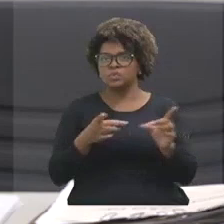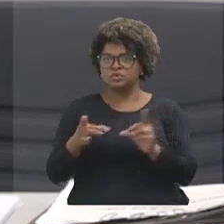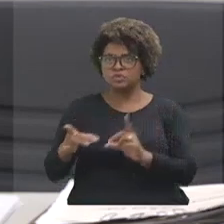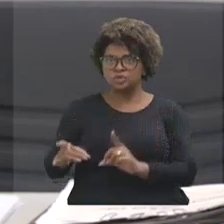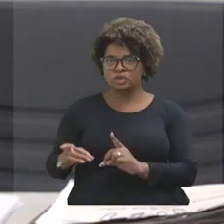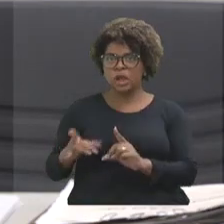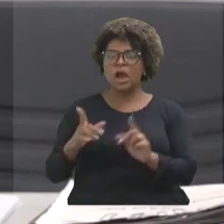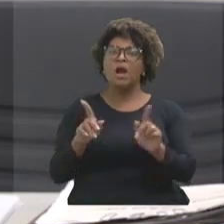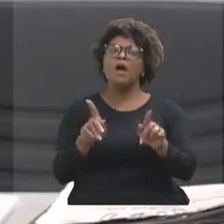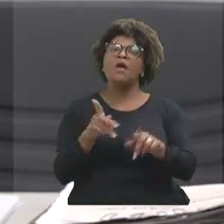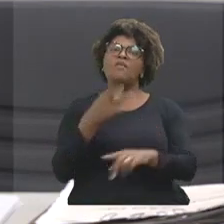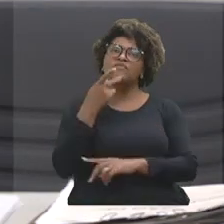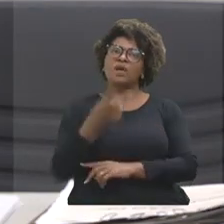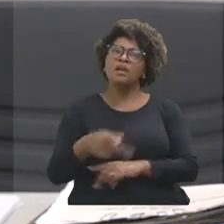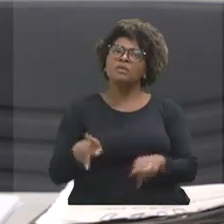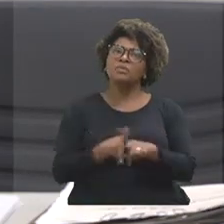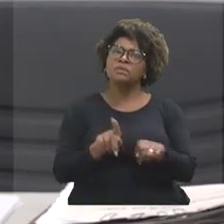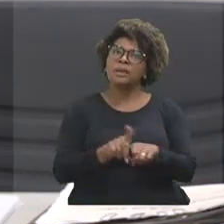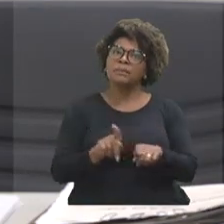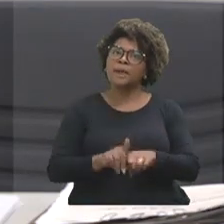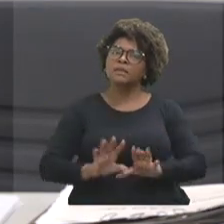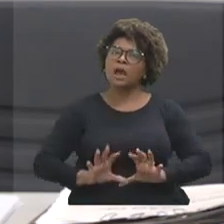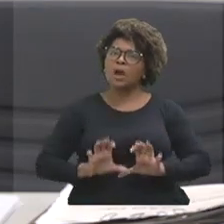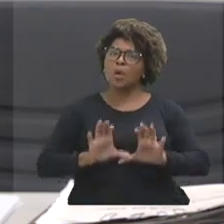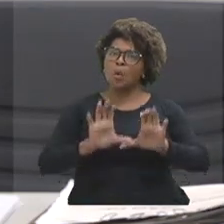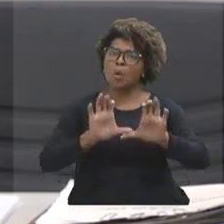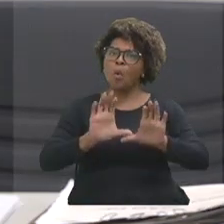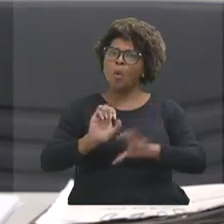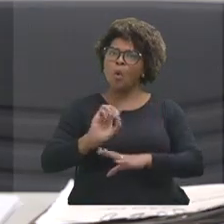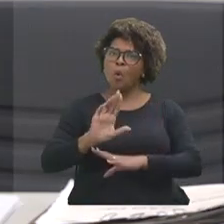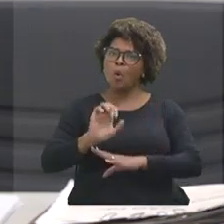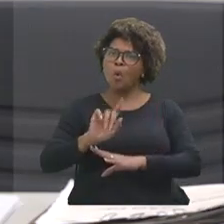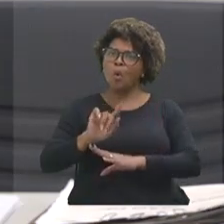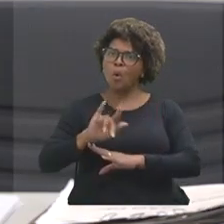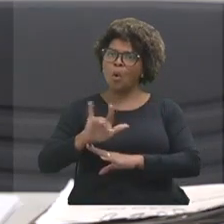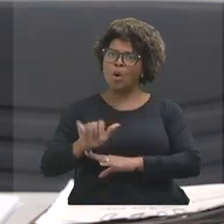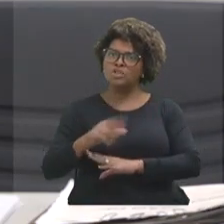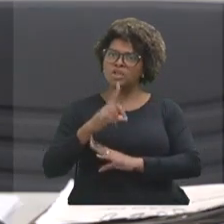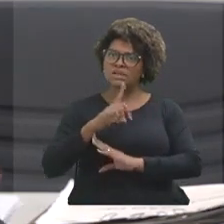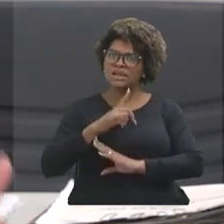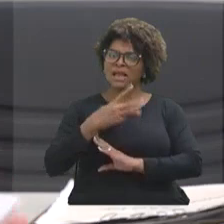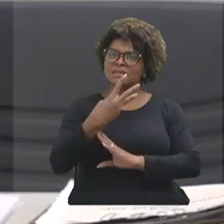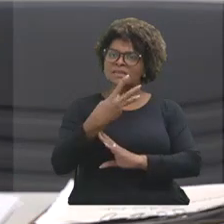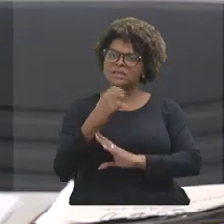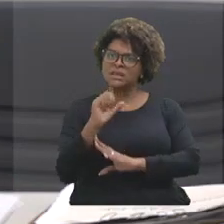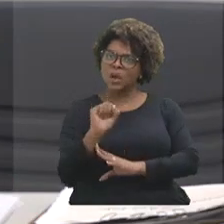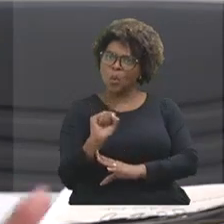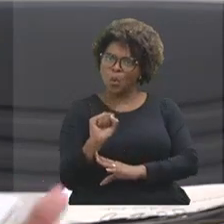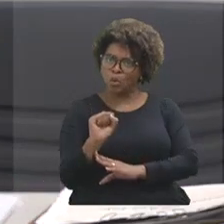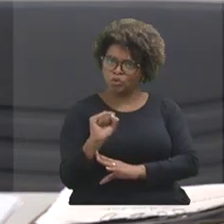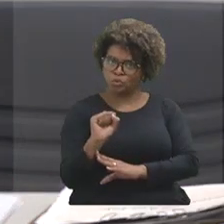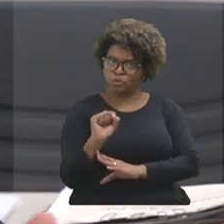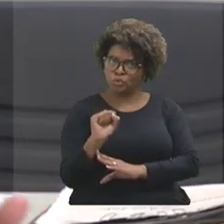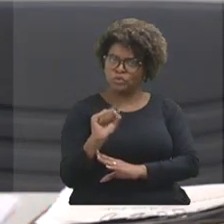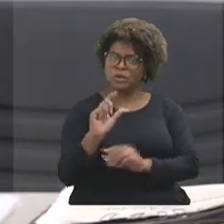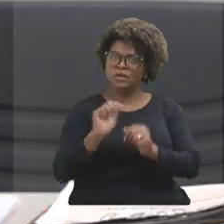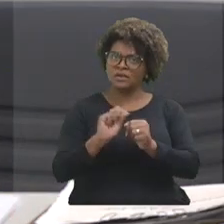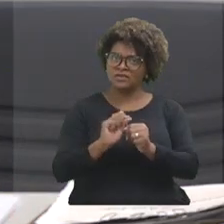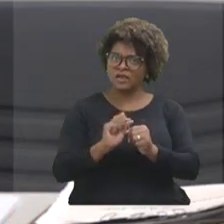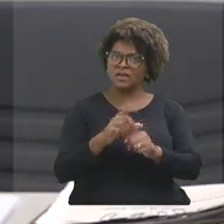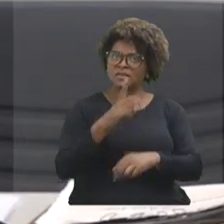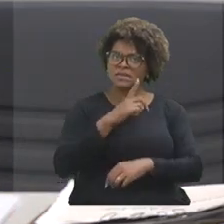nós temos 38 unidades de tratamento do Câncer em Minas Gerais entre unacon que a unidade